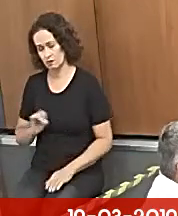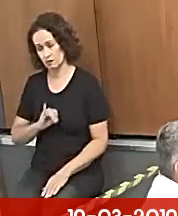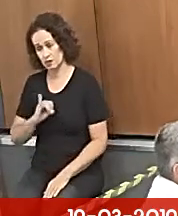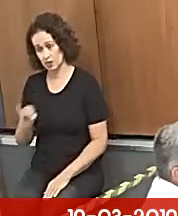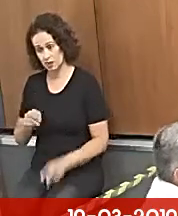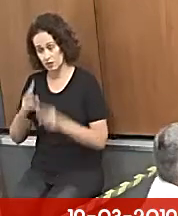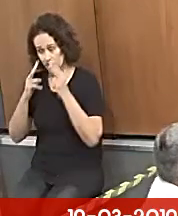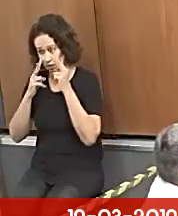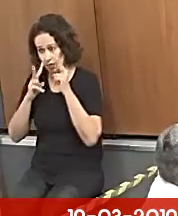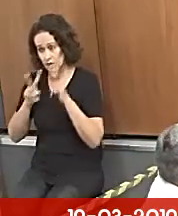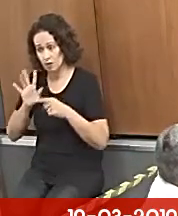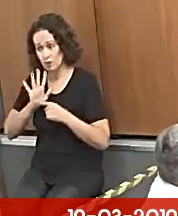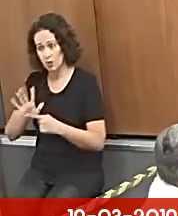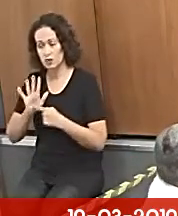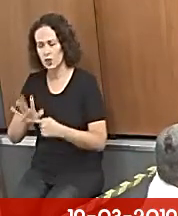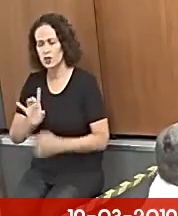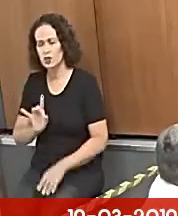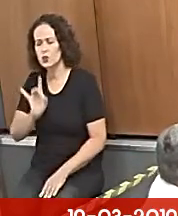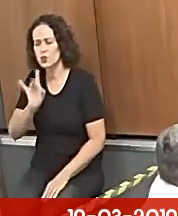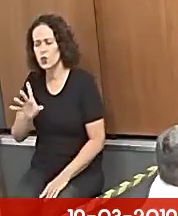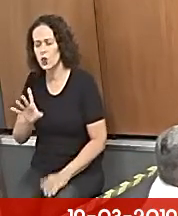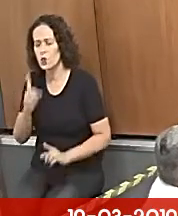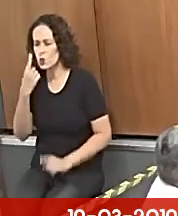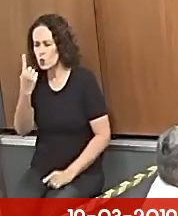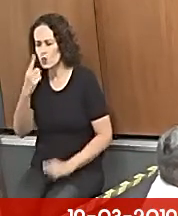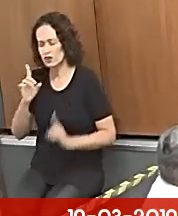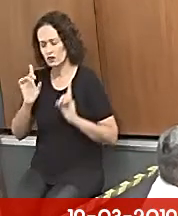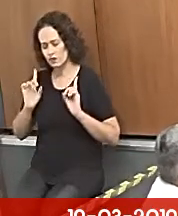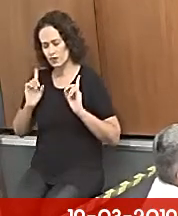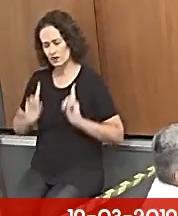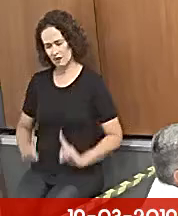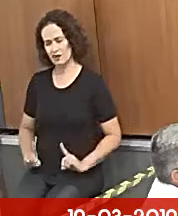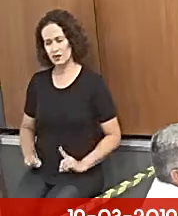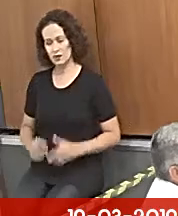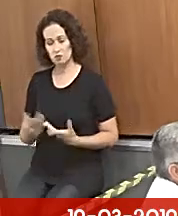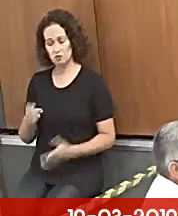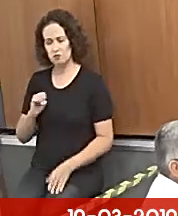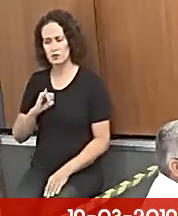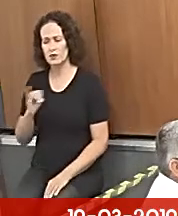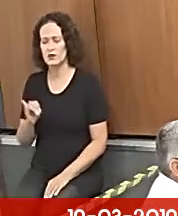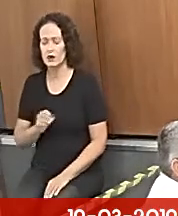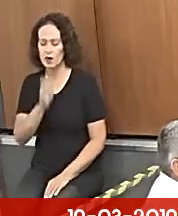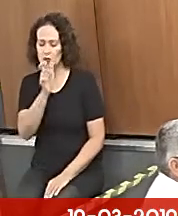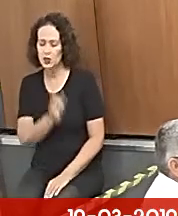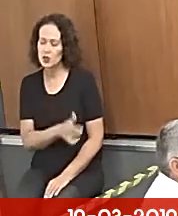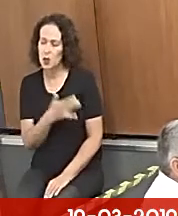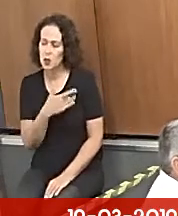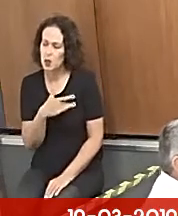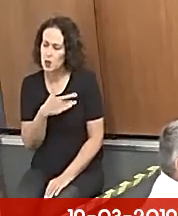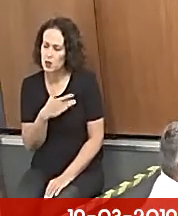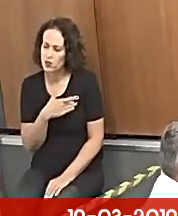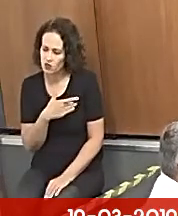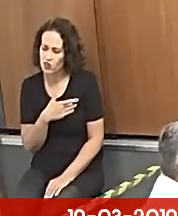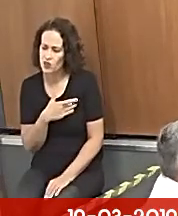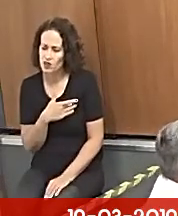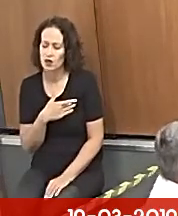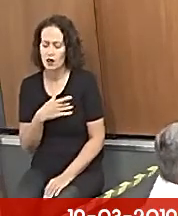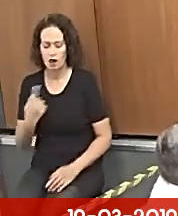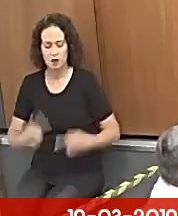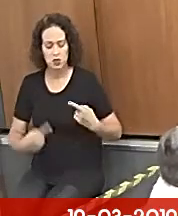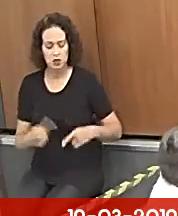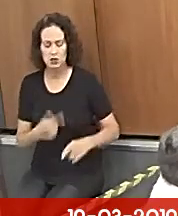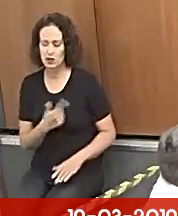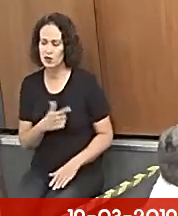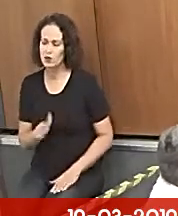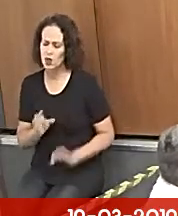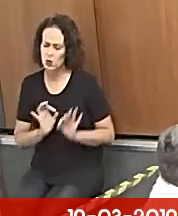os coitadinhos que está lá excluído nas suas cidades pequenas lá que a política não é praticada na sua plenitude pra eles